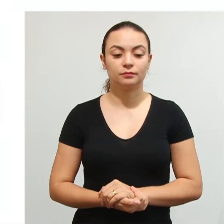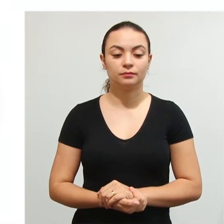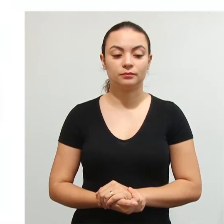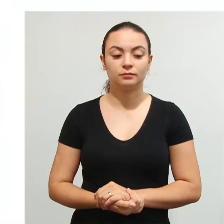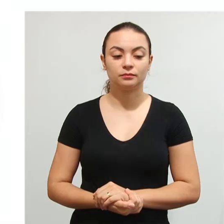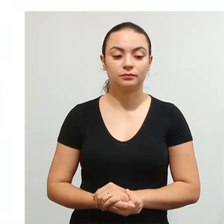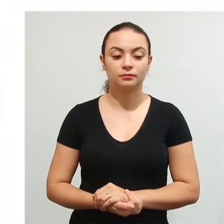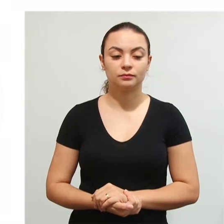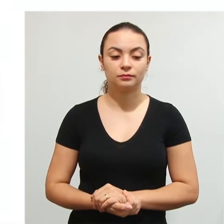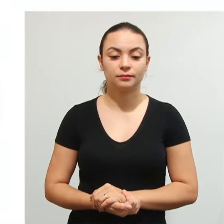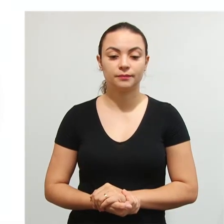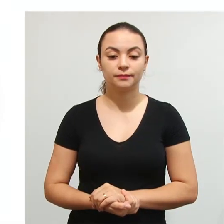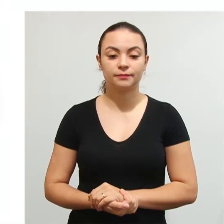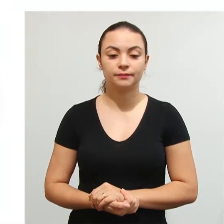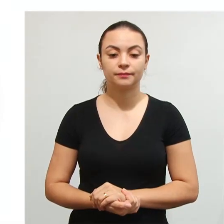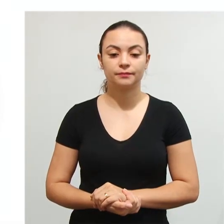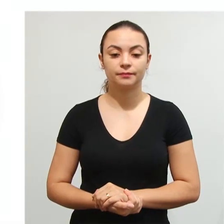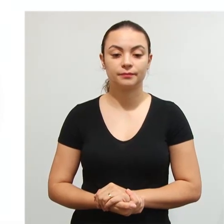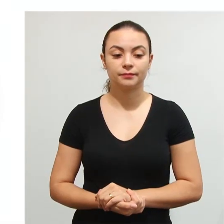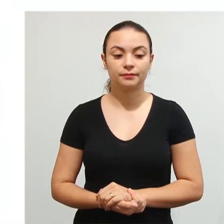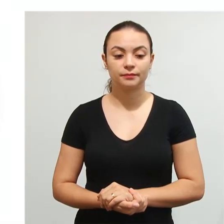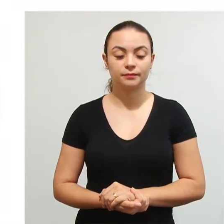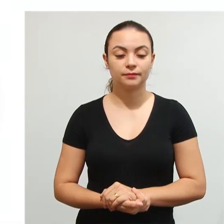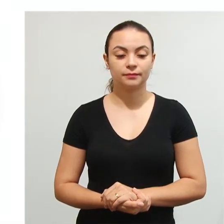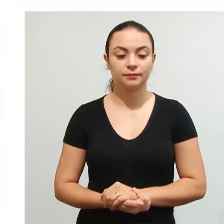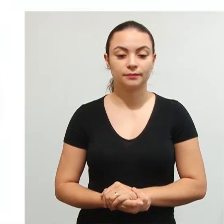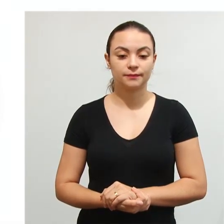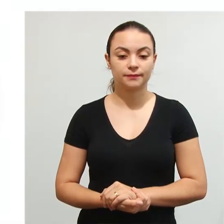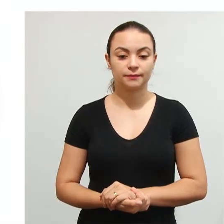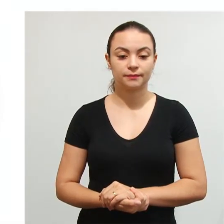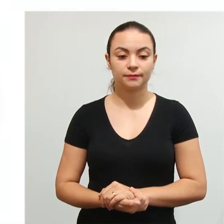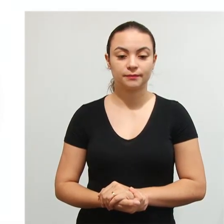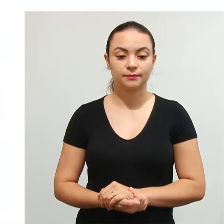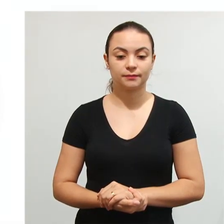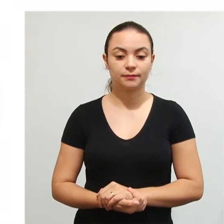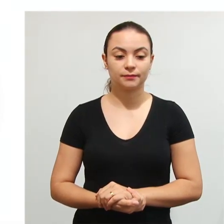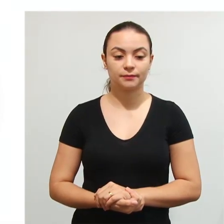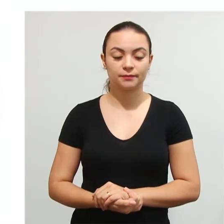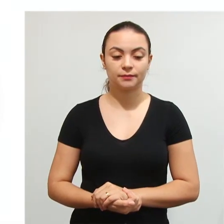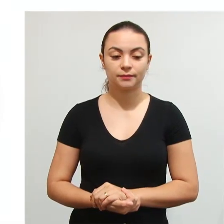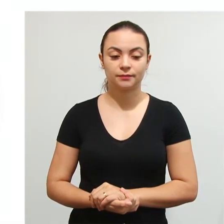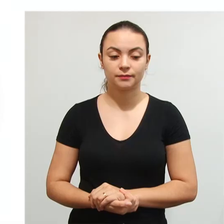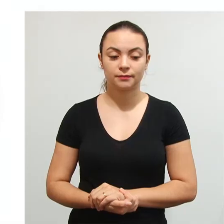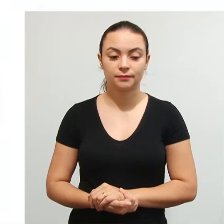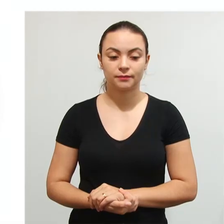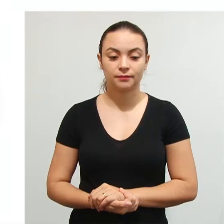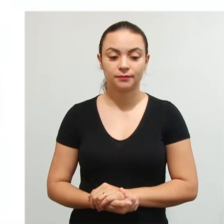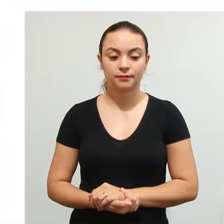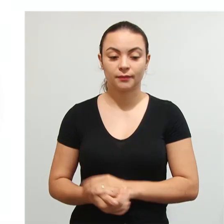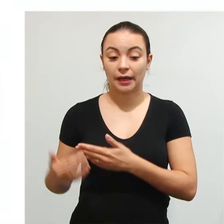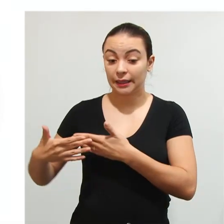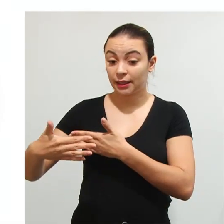no término desse contrato ele vai pagar um valor de